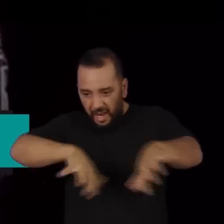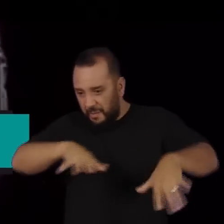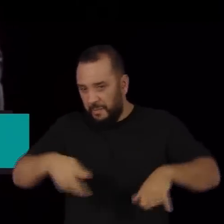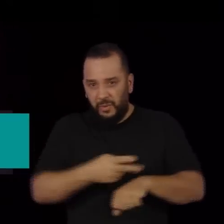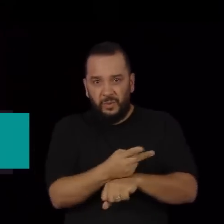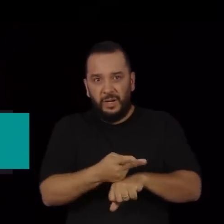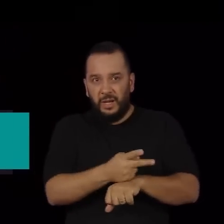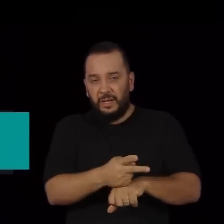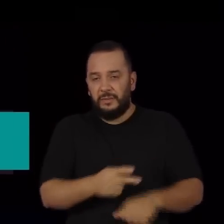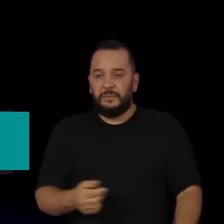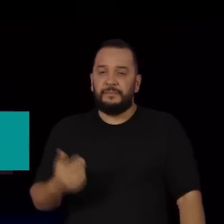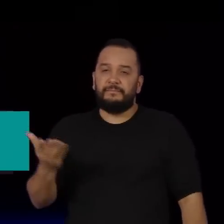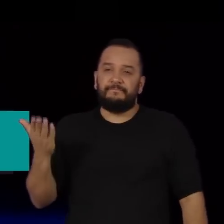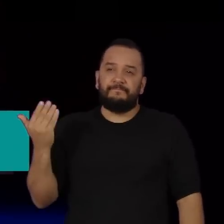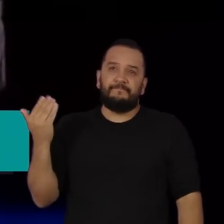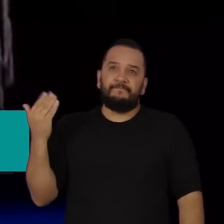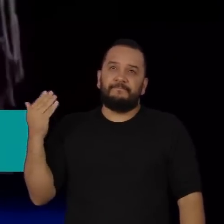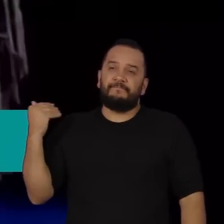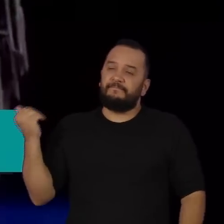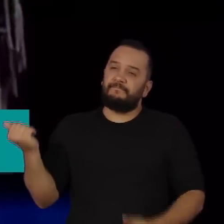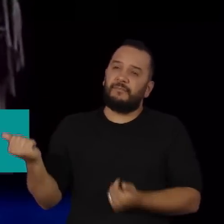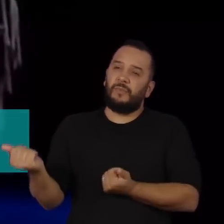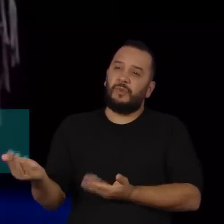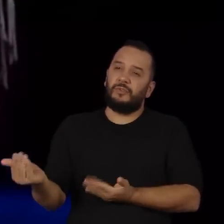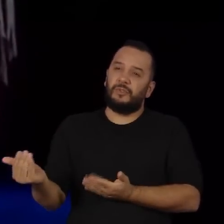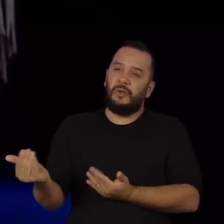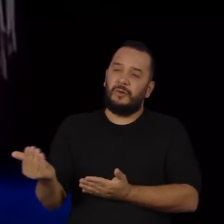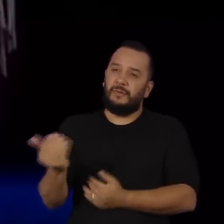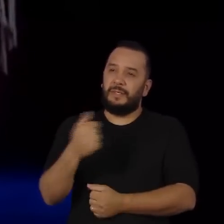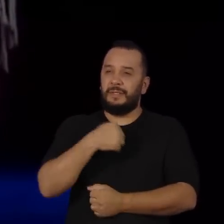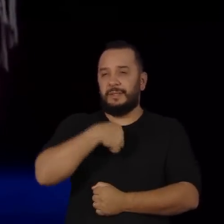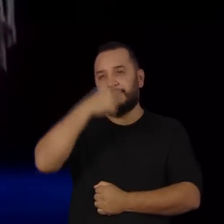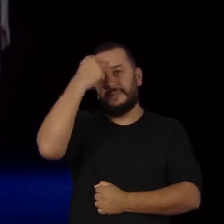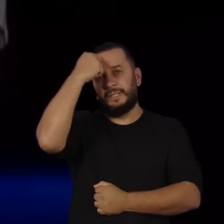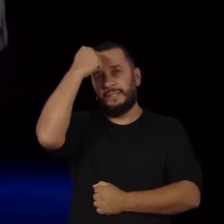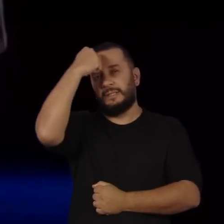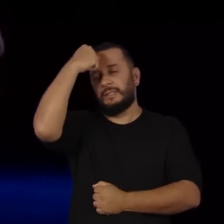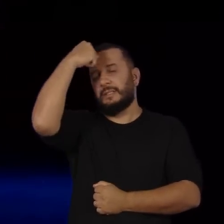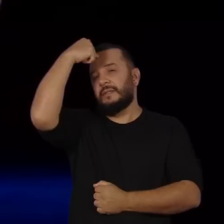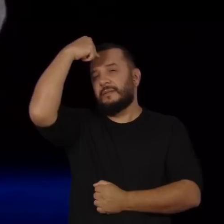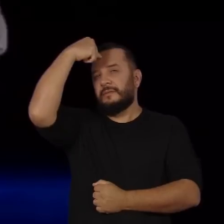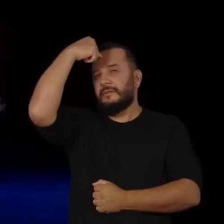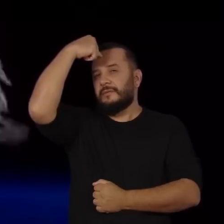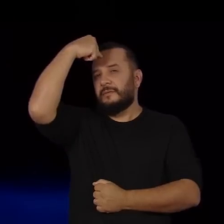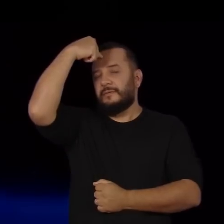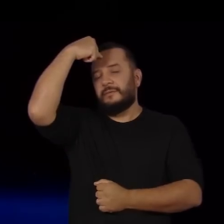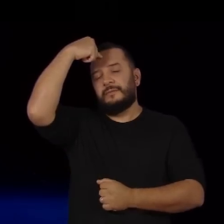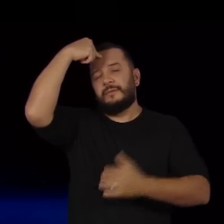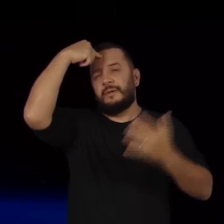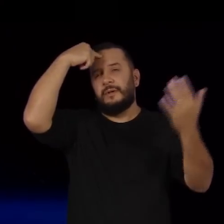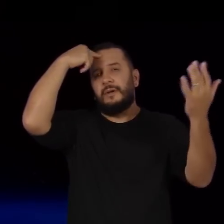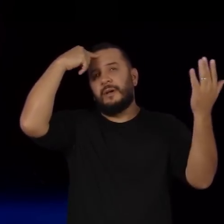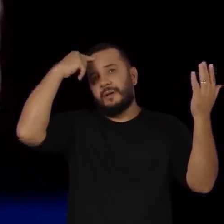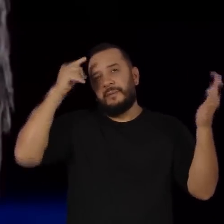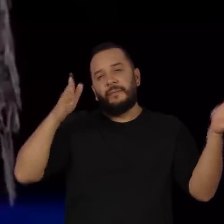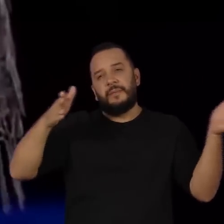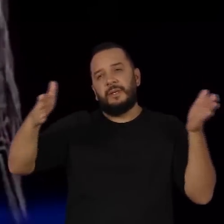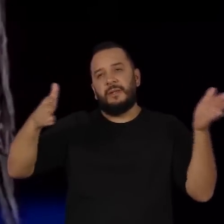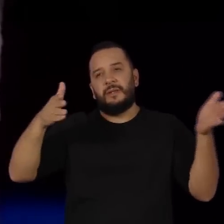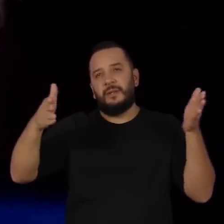moça, eu pensava sempre assim: o verão da